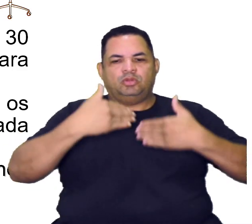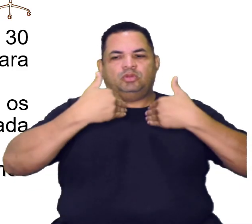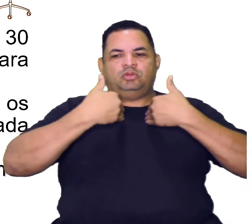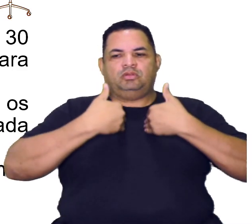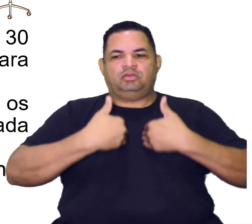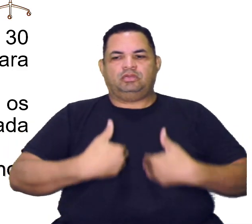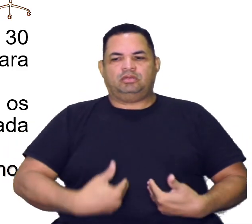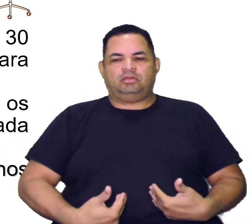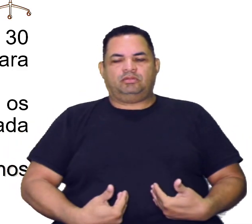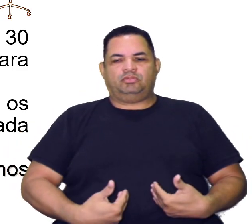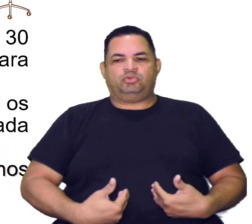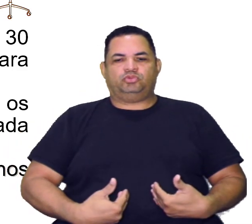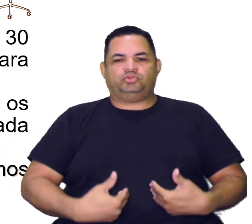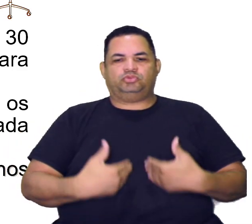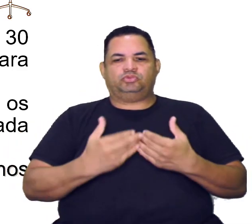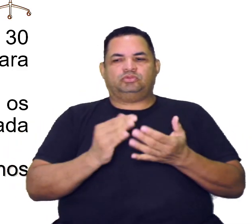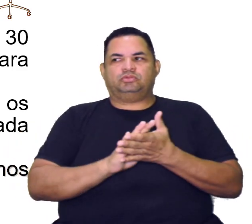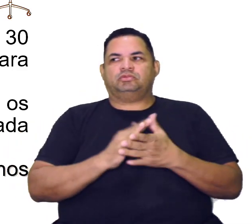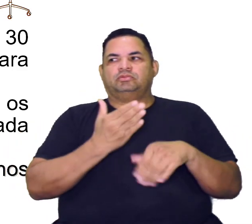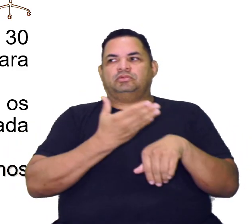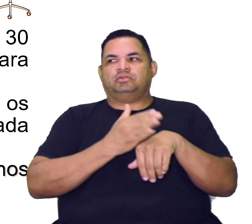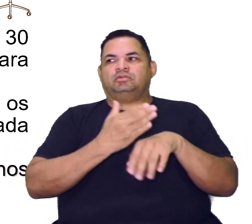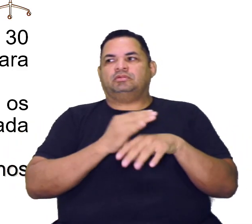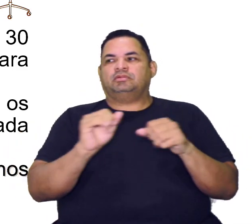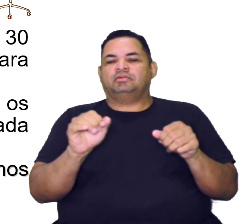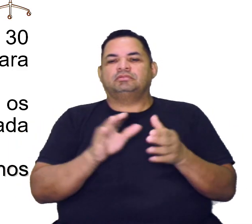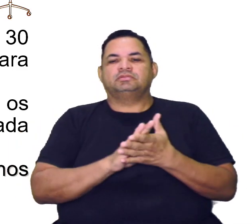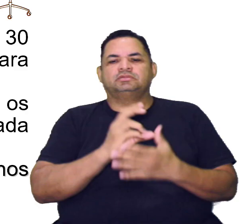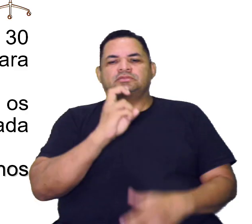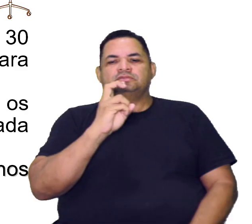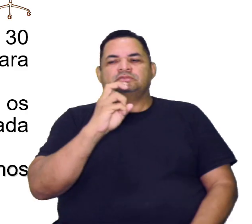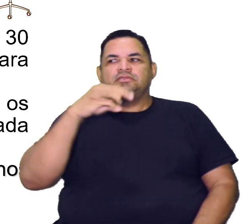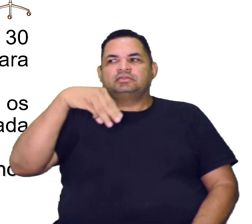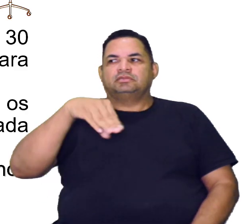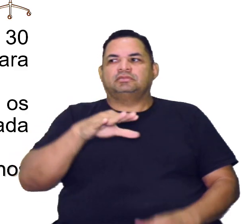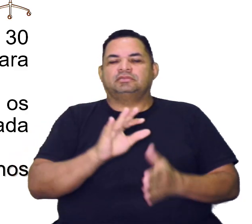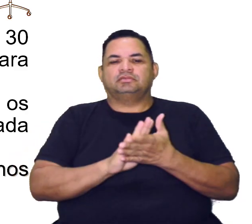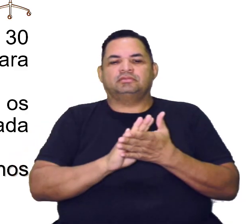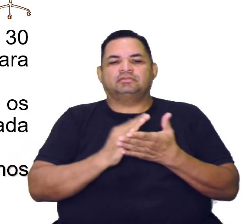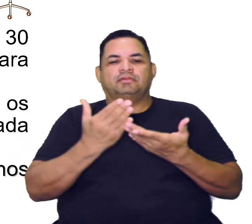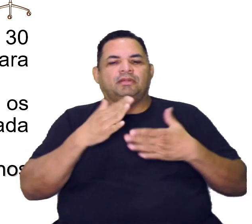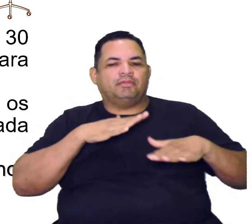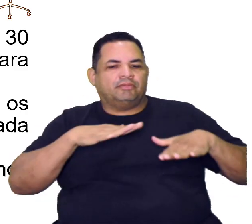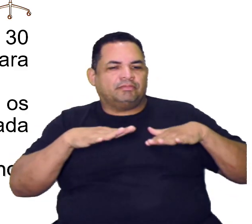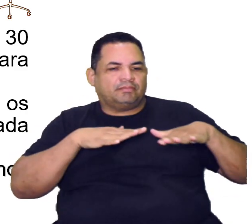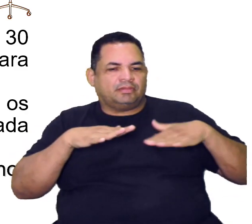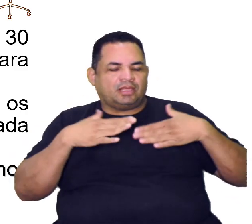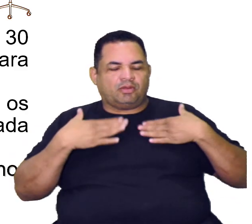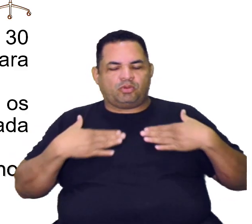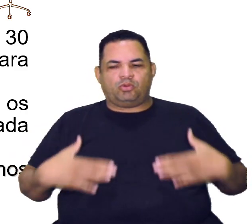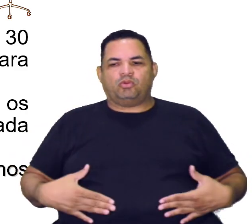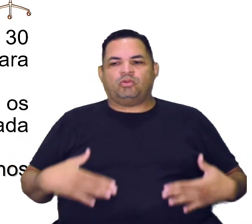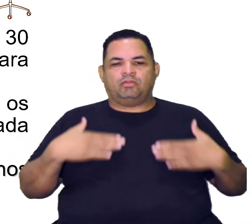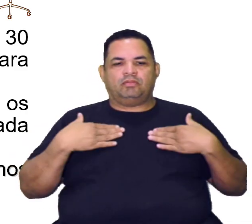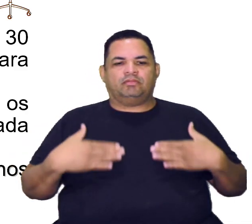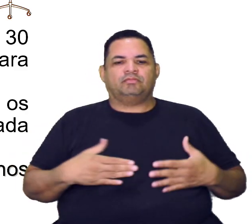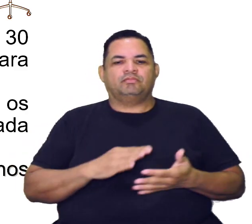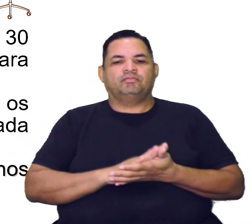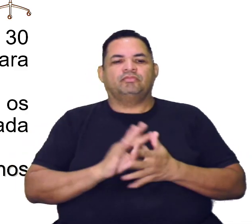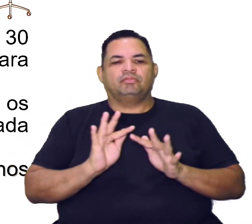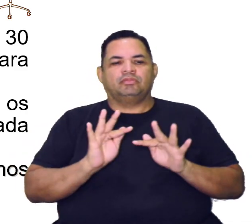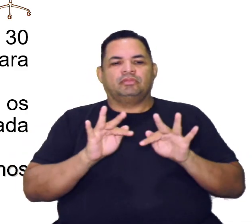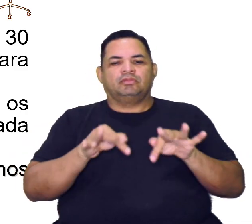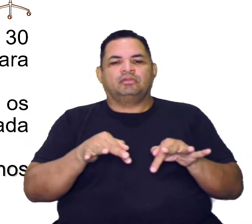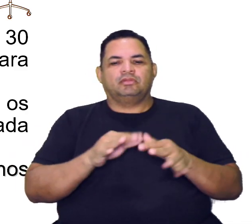sua postura na realização desses exercícios. São apenas 5 minutos para dar aquela ativada no corpo, tá bom? E aí, no